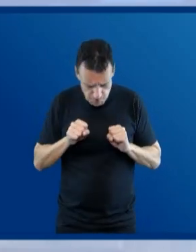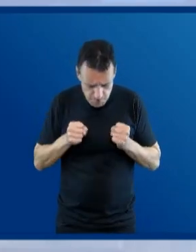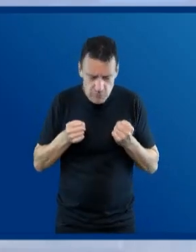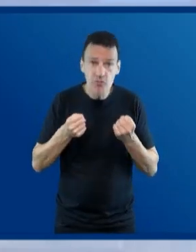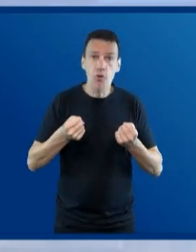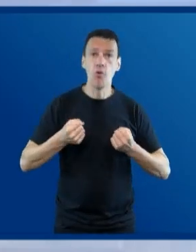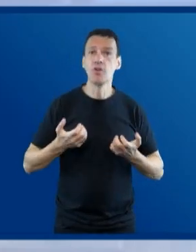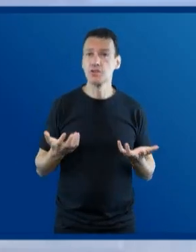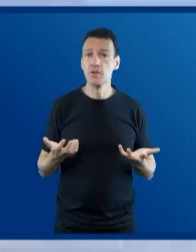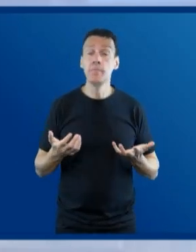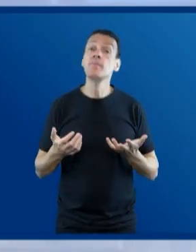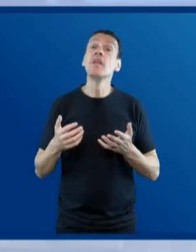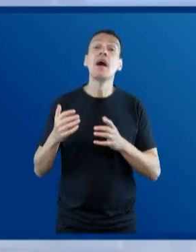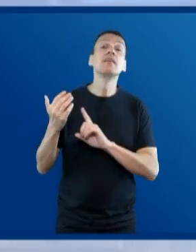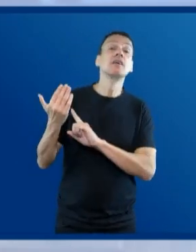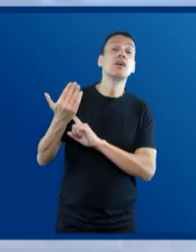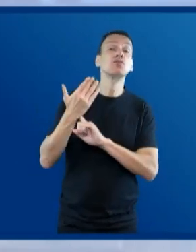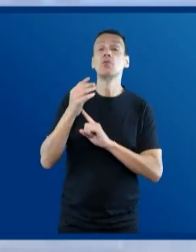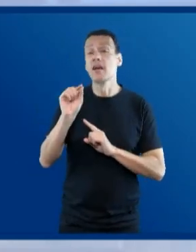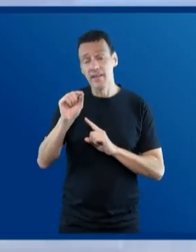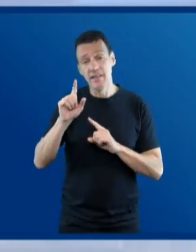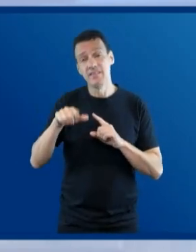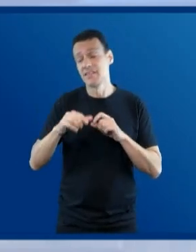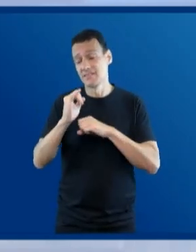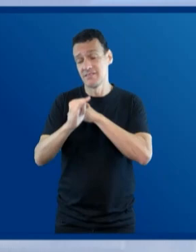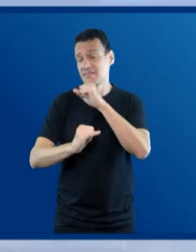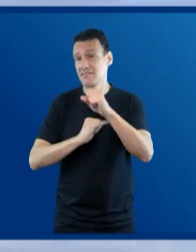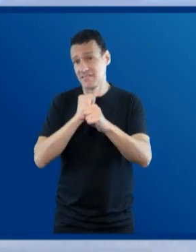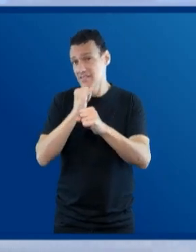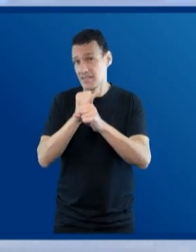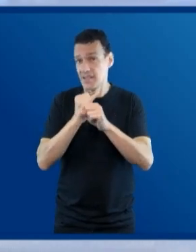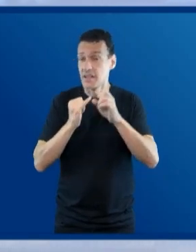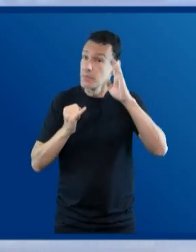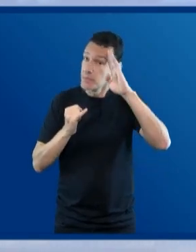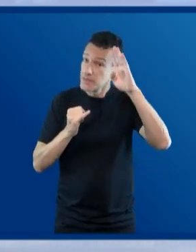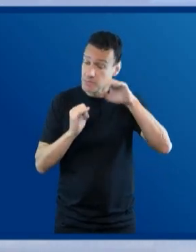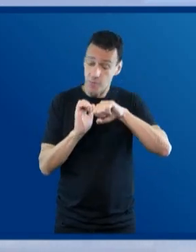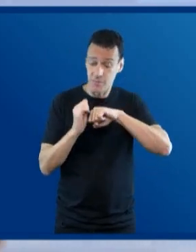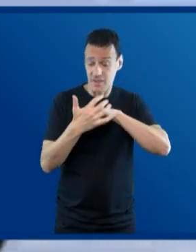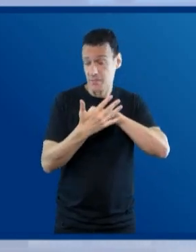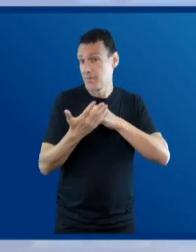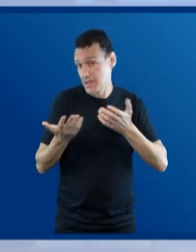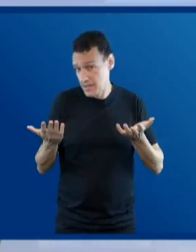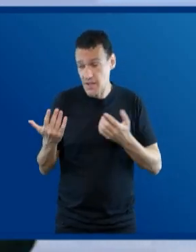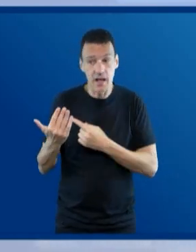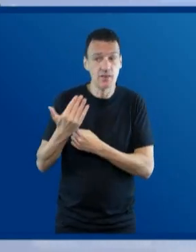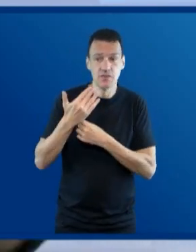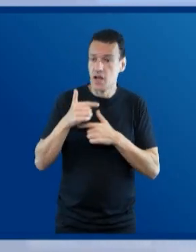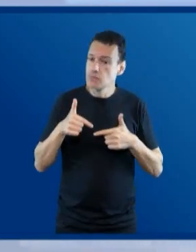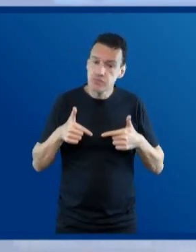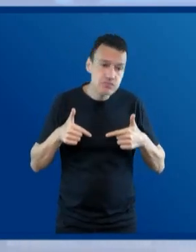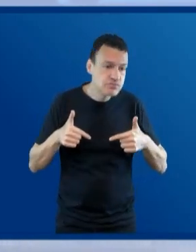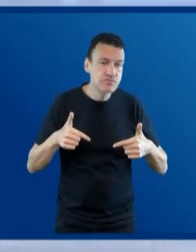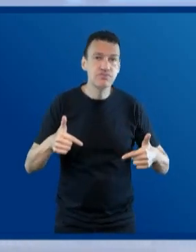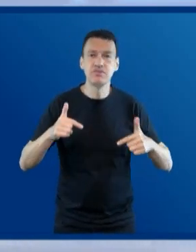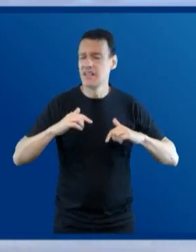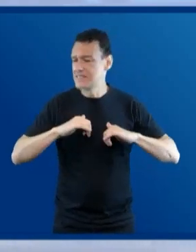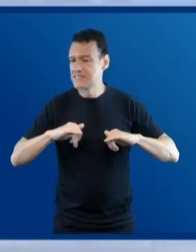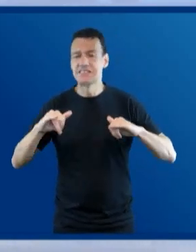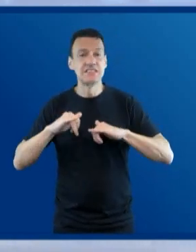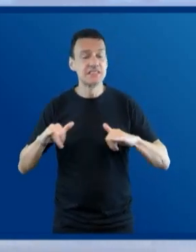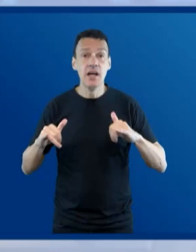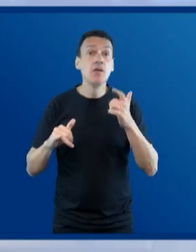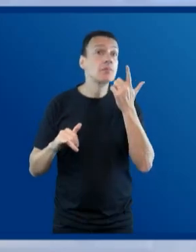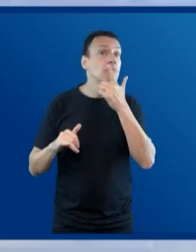auxiliados também por uma digitalização em massa, especialmente na época da pandemia, que permitiu que a gente escalasse todo